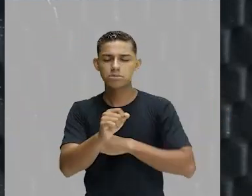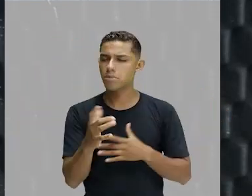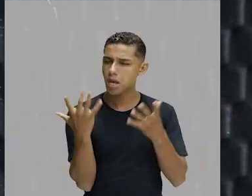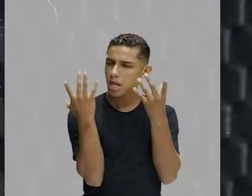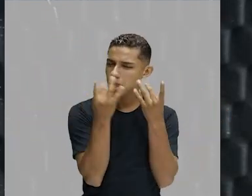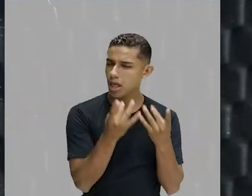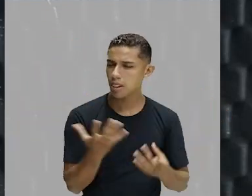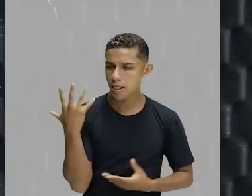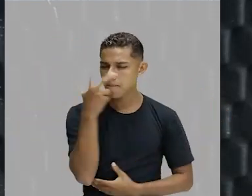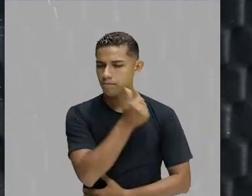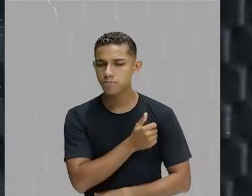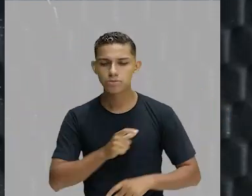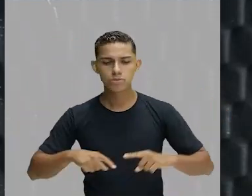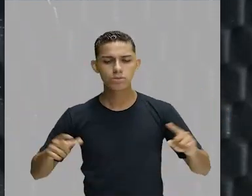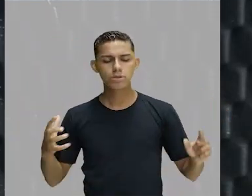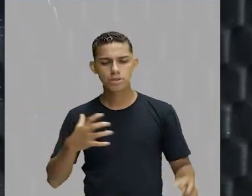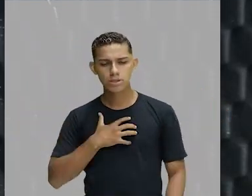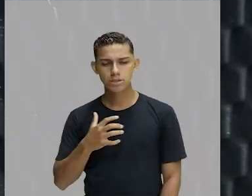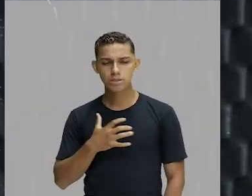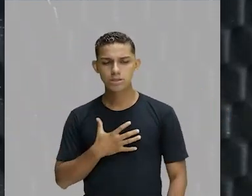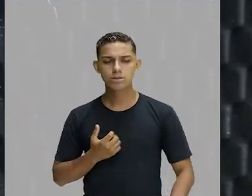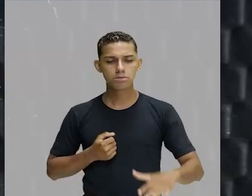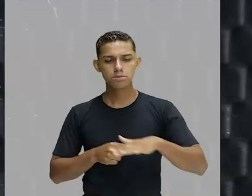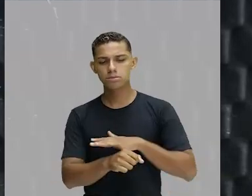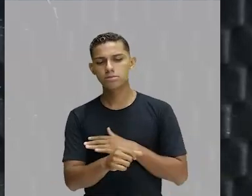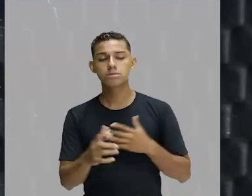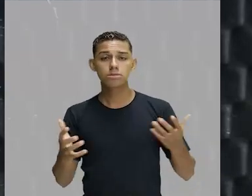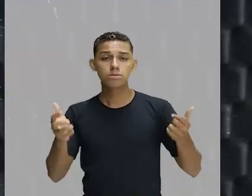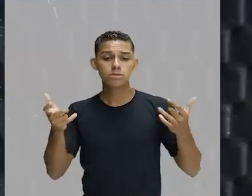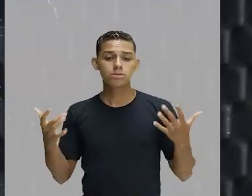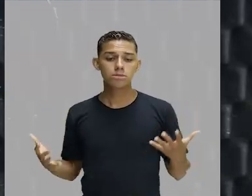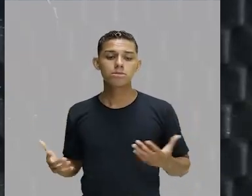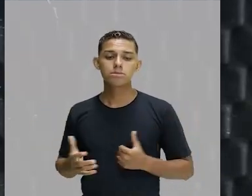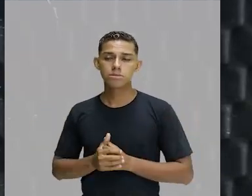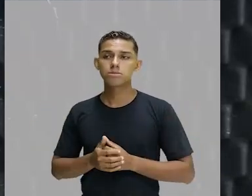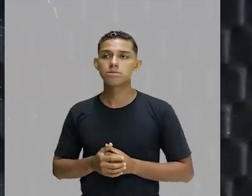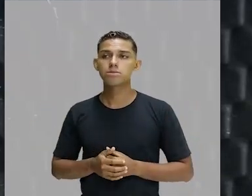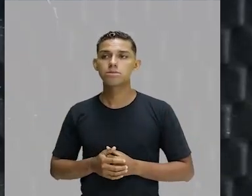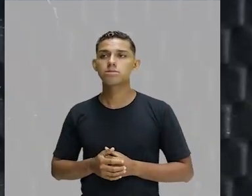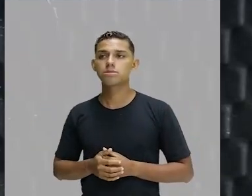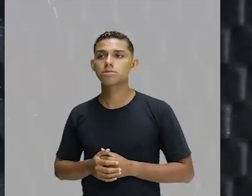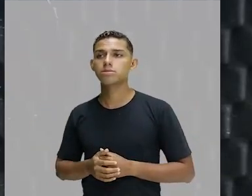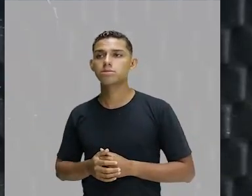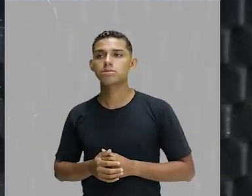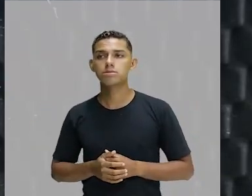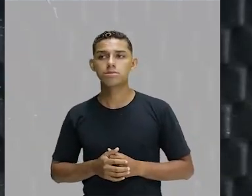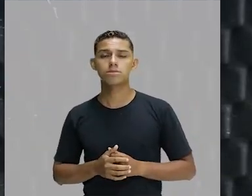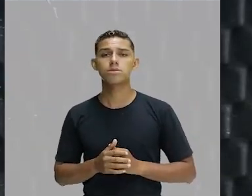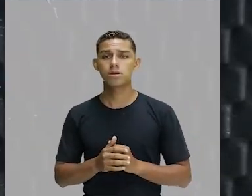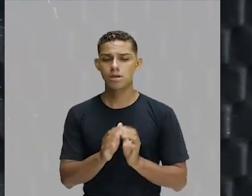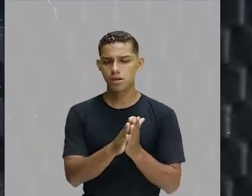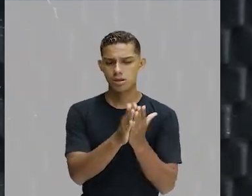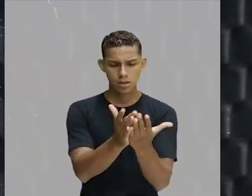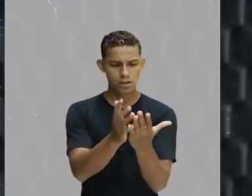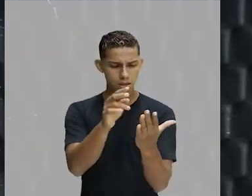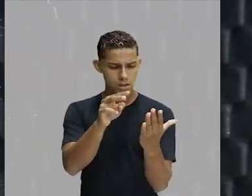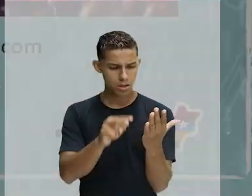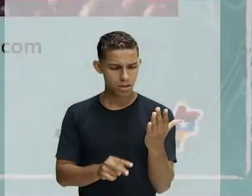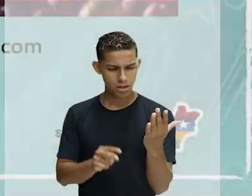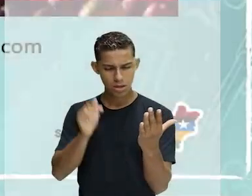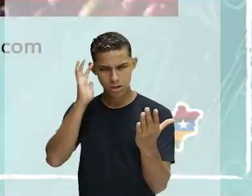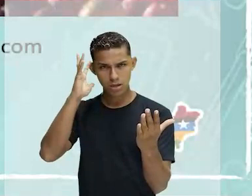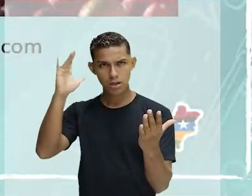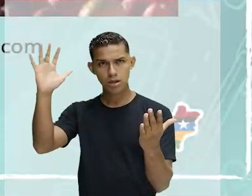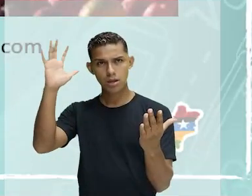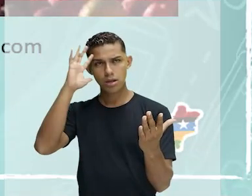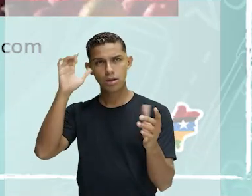detalhes que tem, você se sente lá. Já dizia Monteiro Lobato, né? A gente viaja a partir do momento que a gente abre um livro. Então, a internet funciona